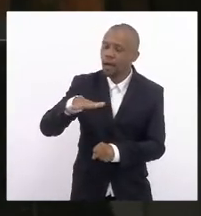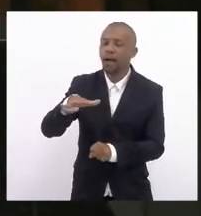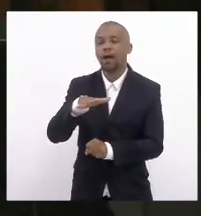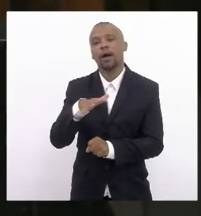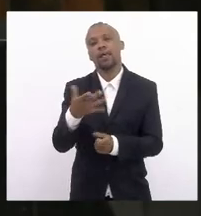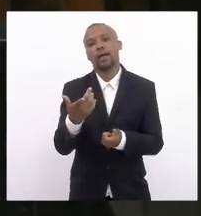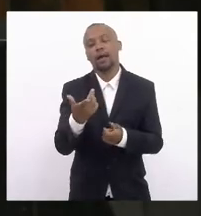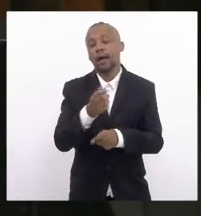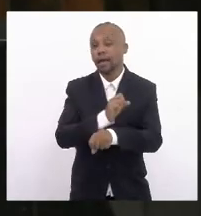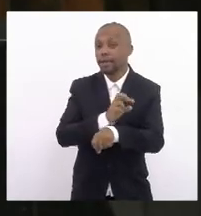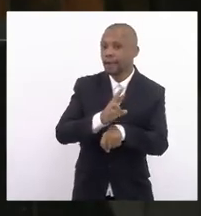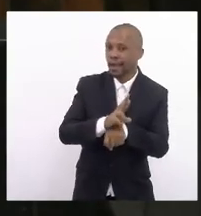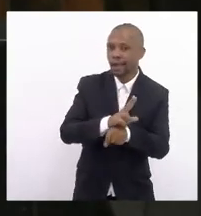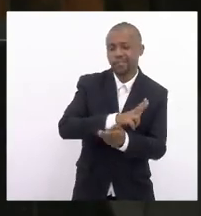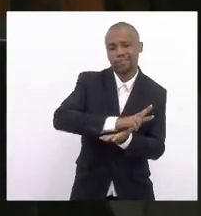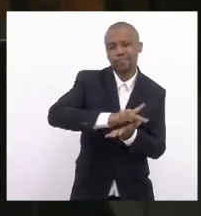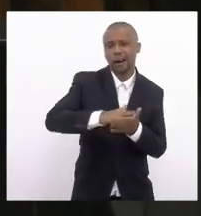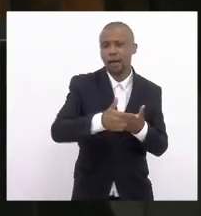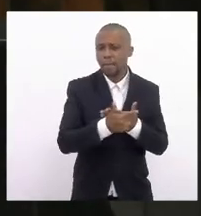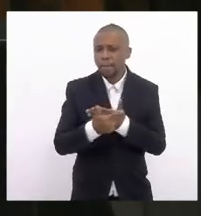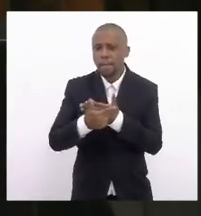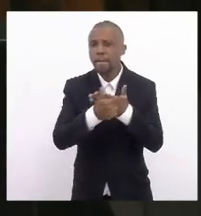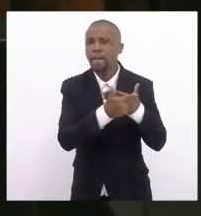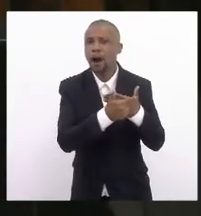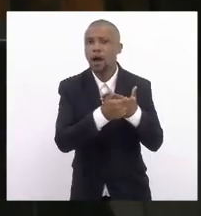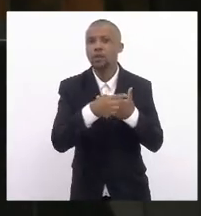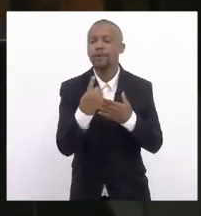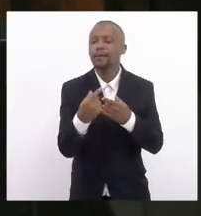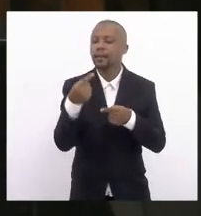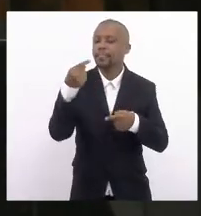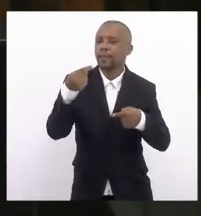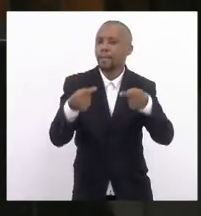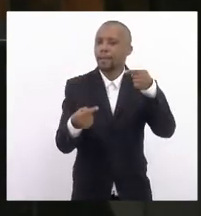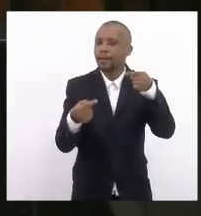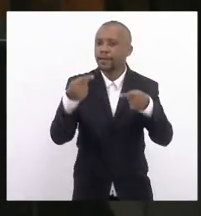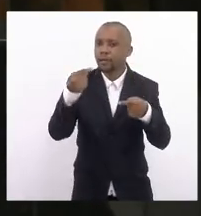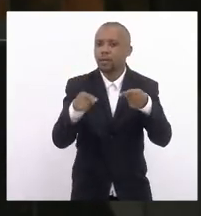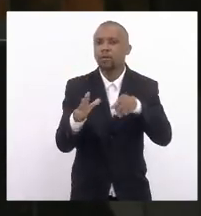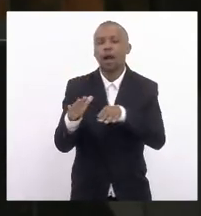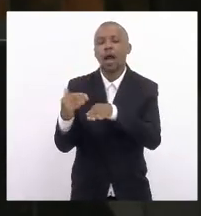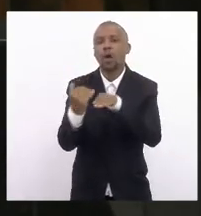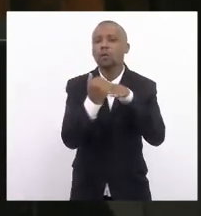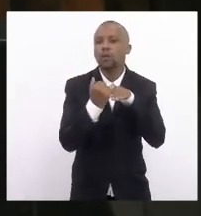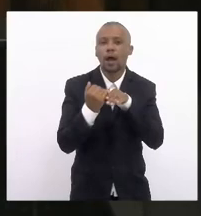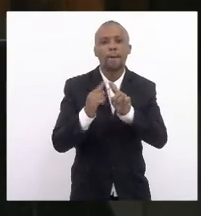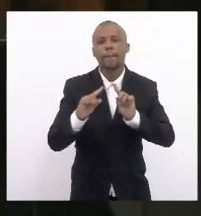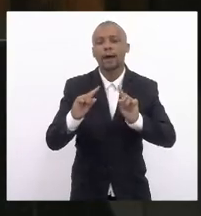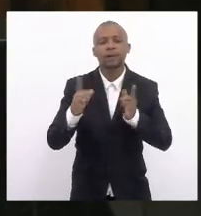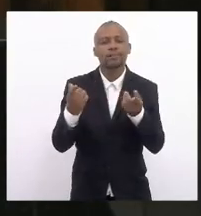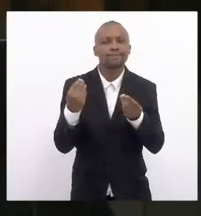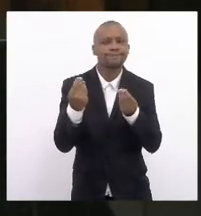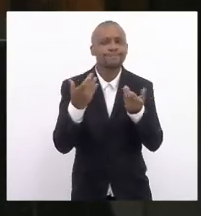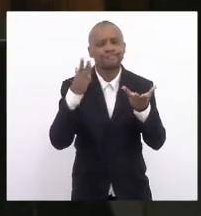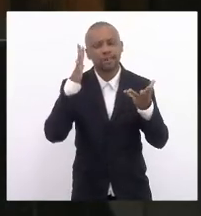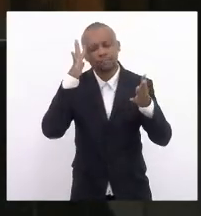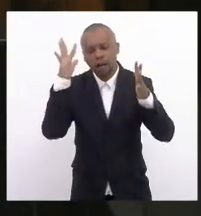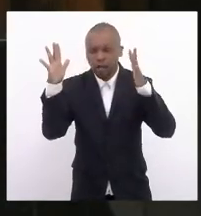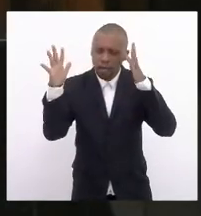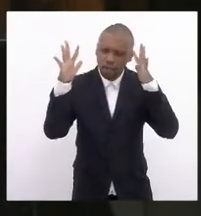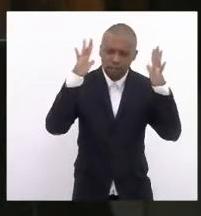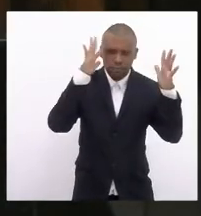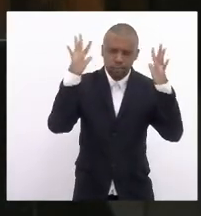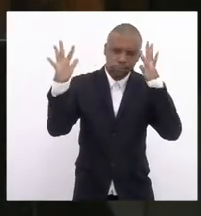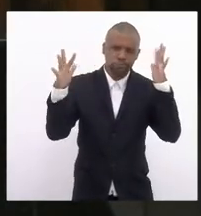recursos multifuncionais, a gente fica debatendo a inclusão, mas a inclusão não deixa de ser, não passa de uma utopia, não passa de